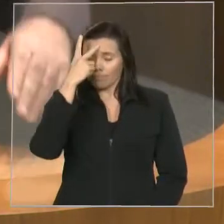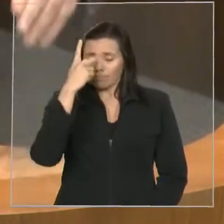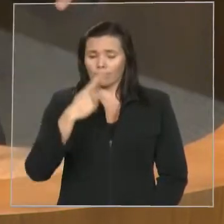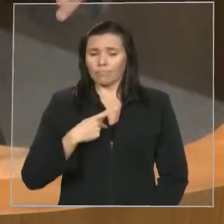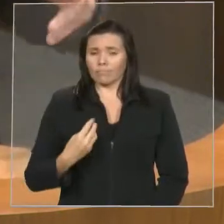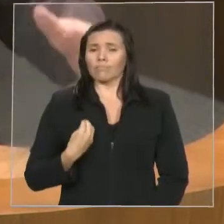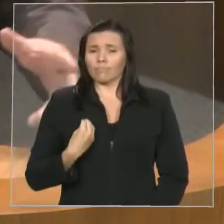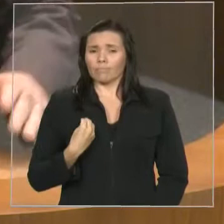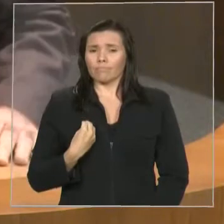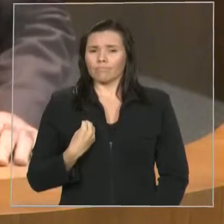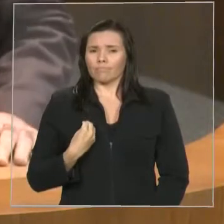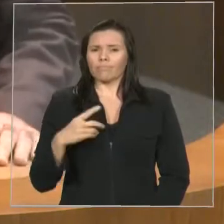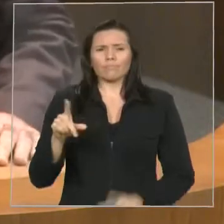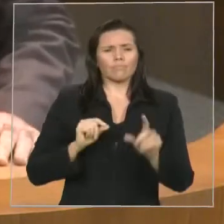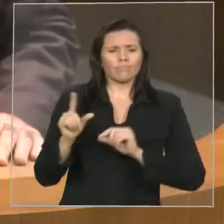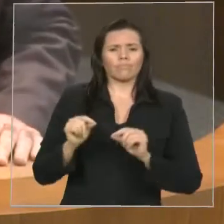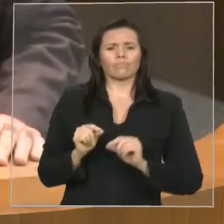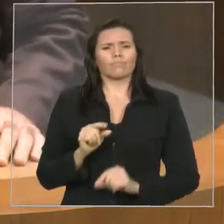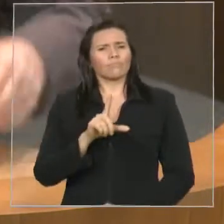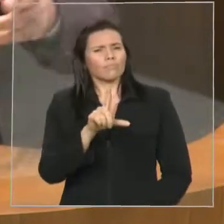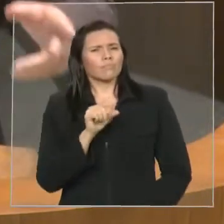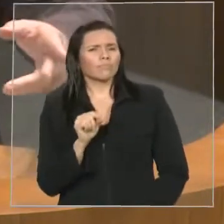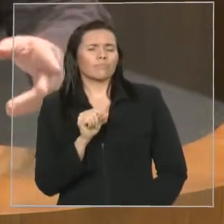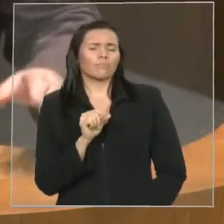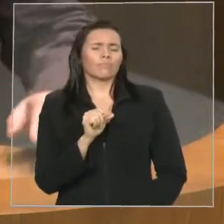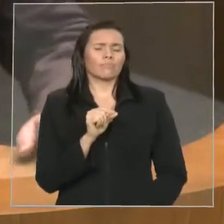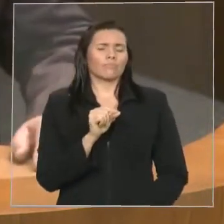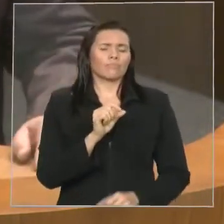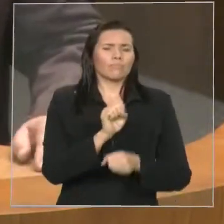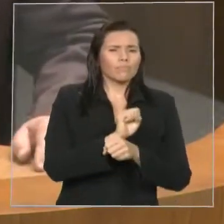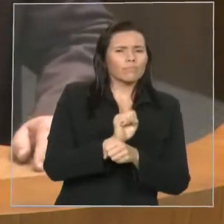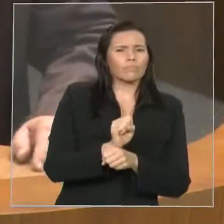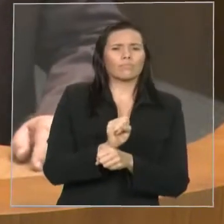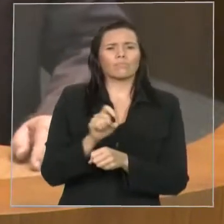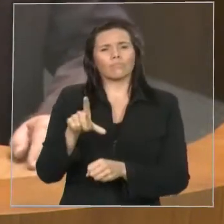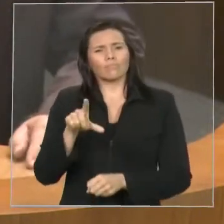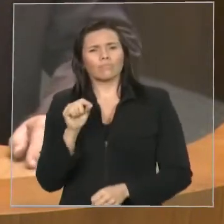Você escolhe o seu carro, a roupa que vai vestir, a gravata.